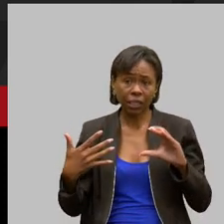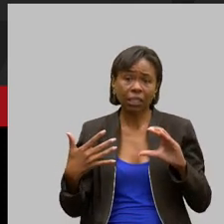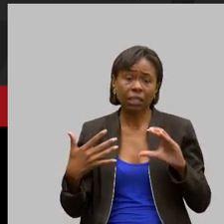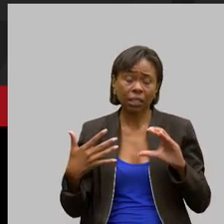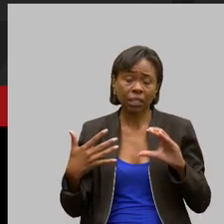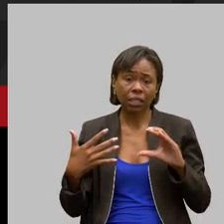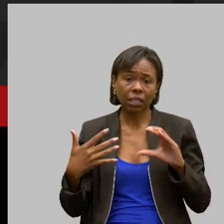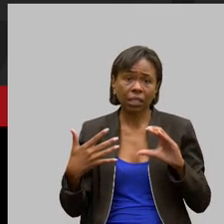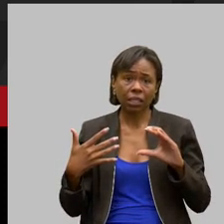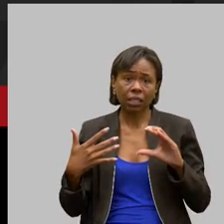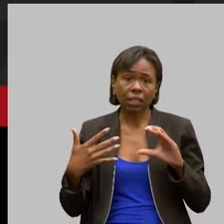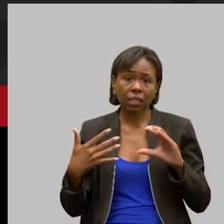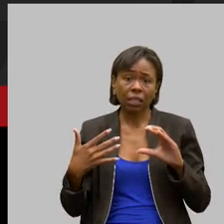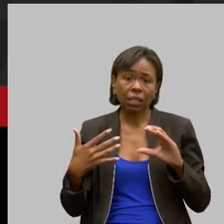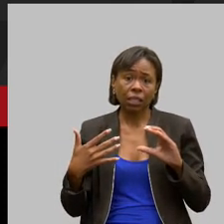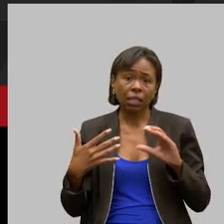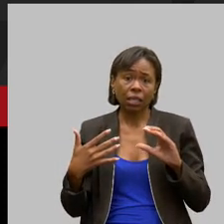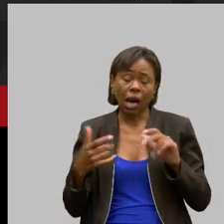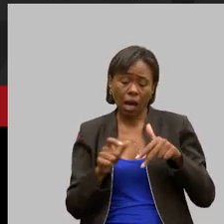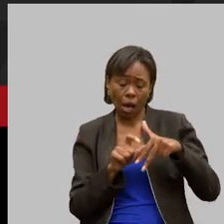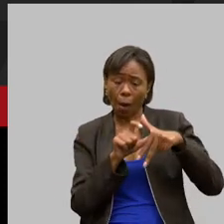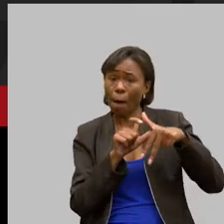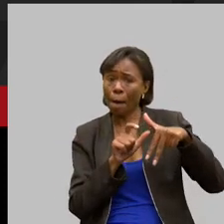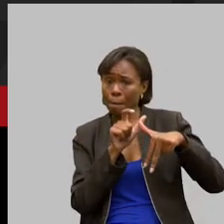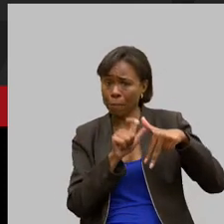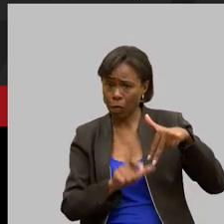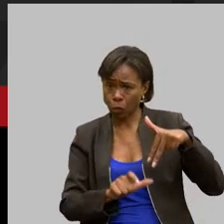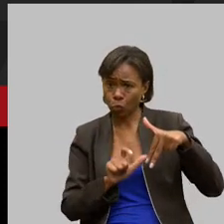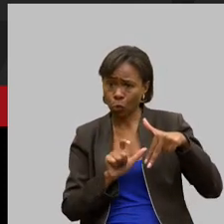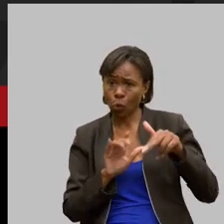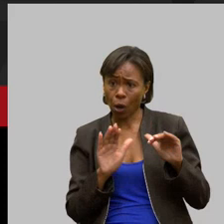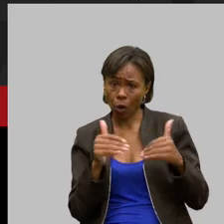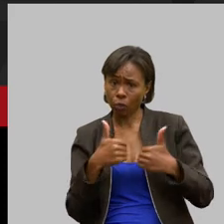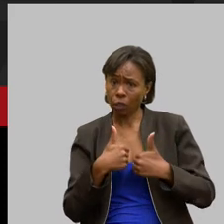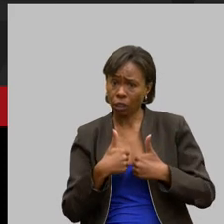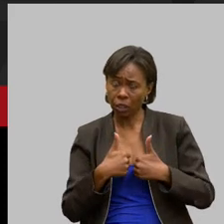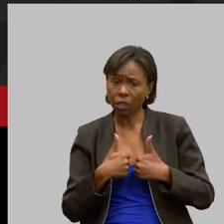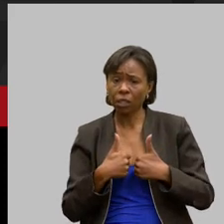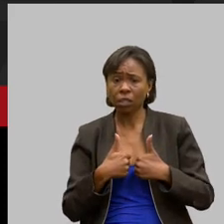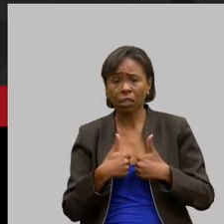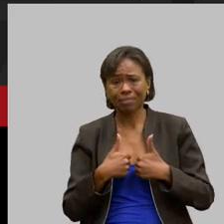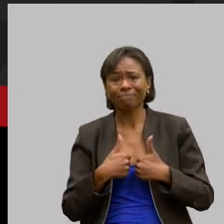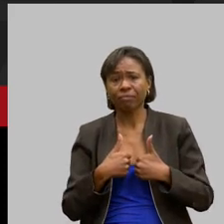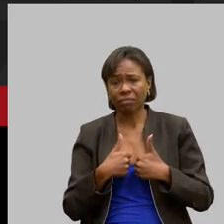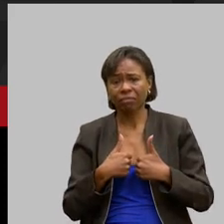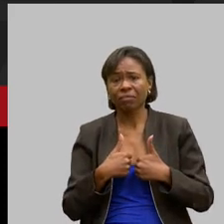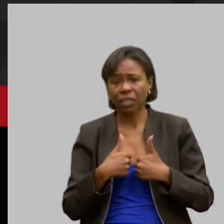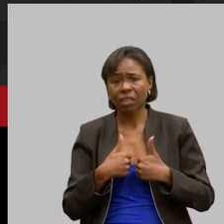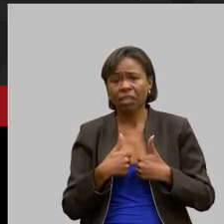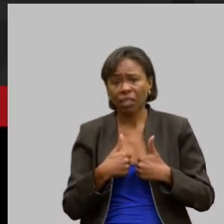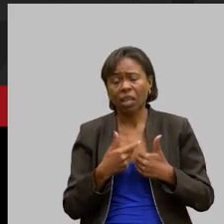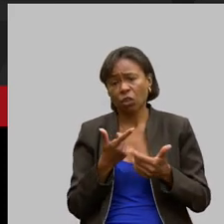o indivíduo com autismo muitas vezes mais vulnerável às doenças